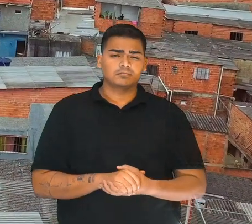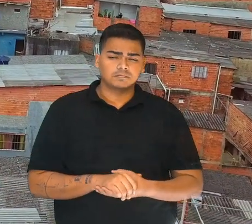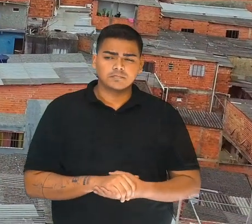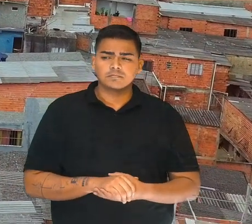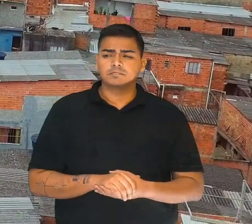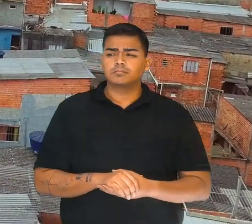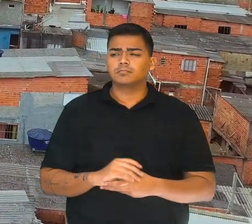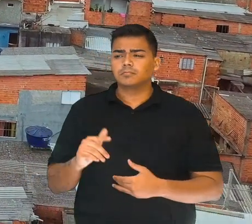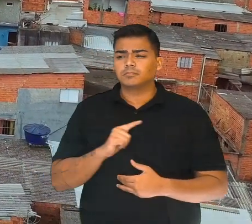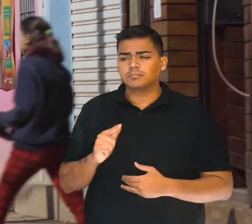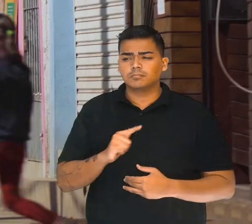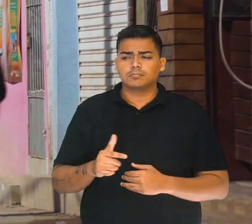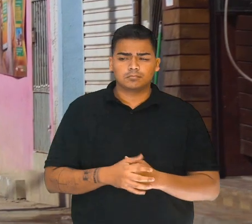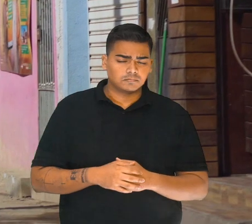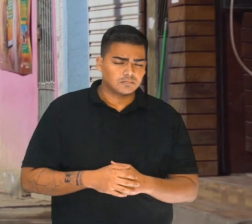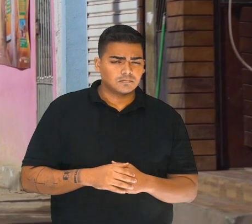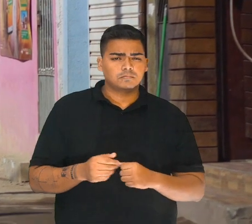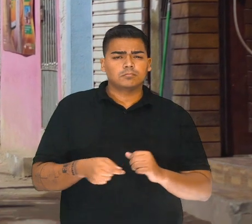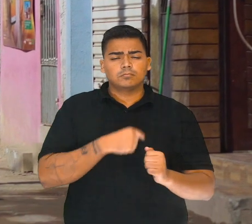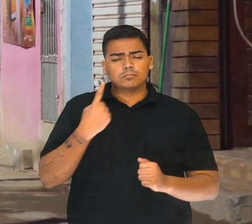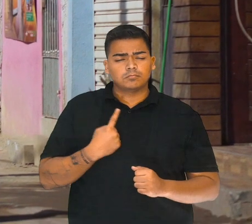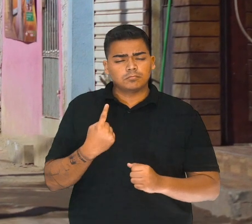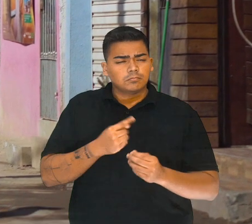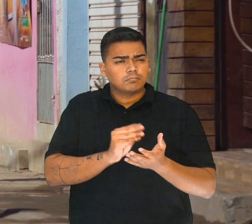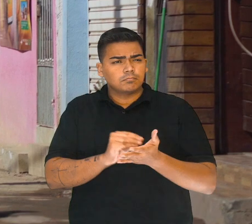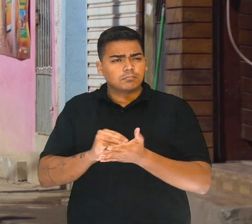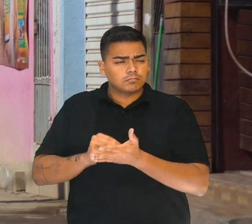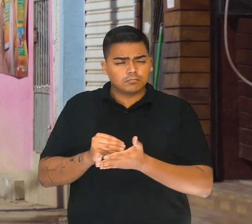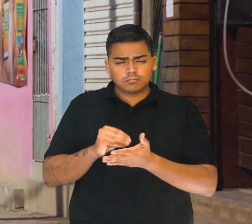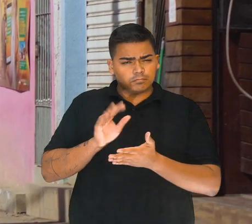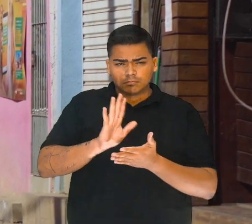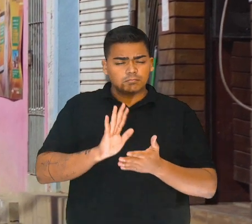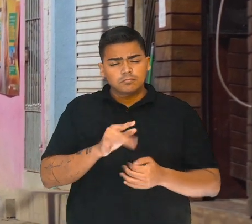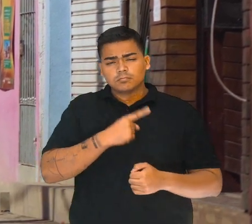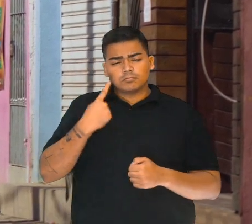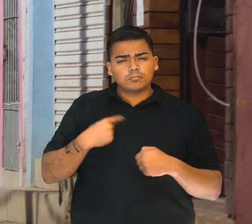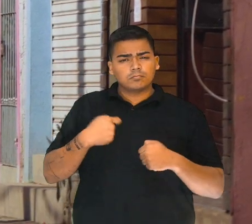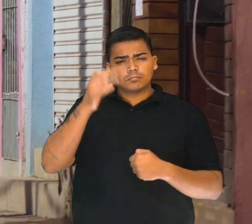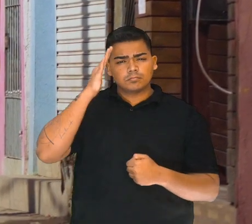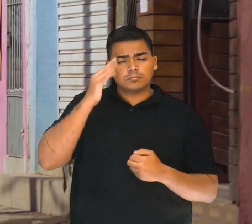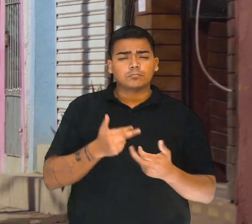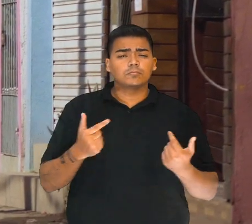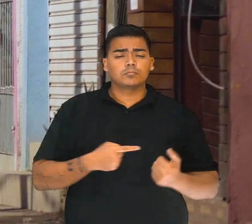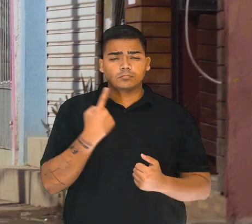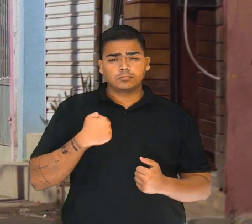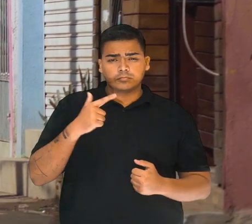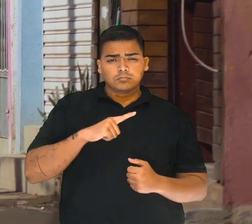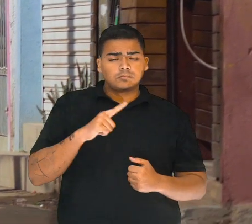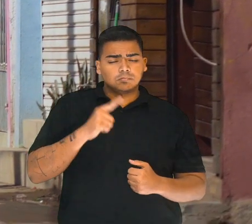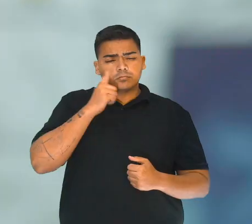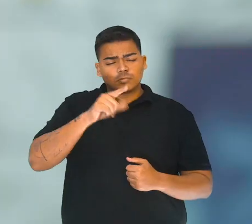Em vez de olhar aquela favela pobrinha, miserável, sendo definida pelo que falta, nós estamos nos definindo pelo que nós temos. E dessa